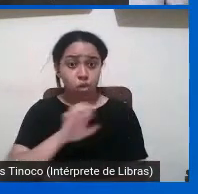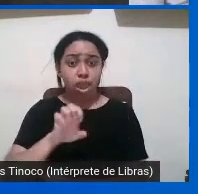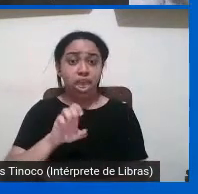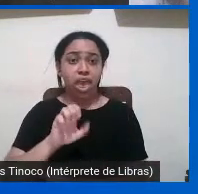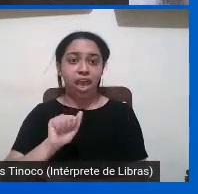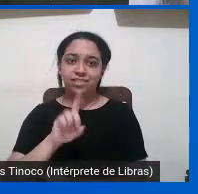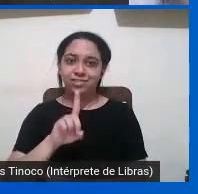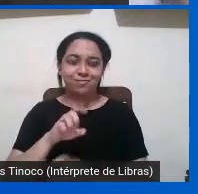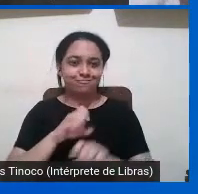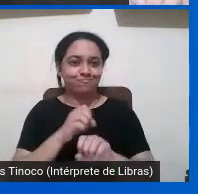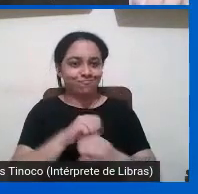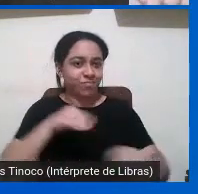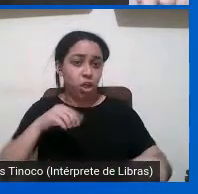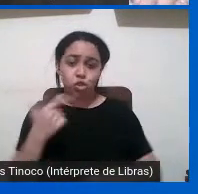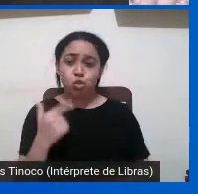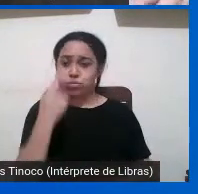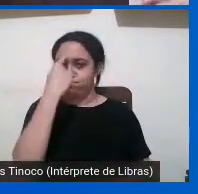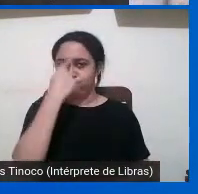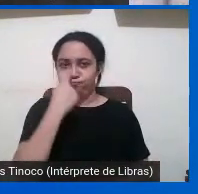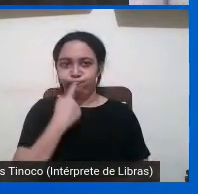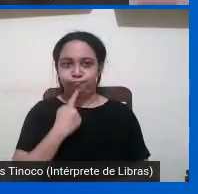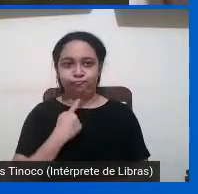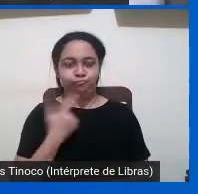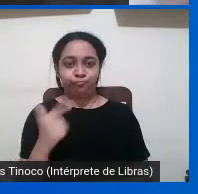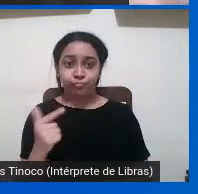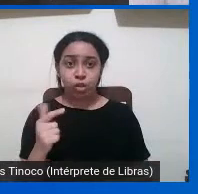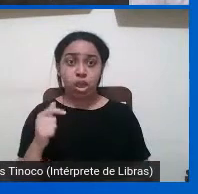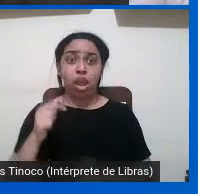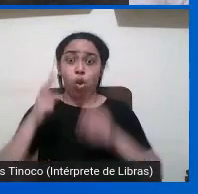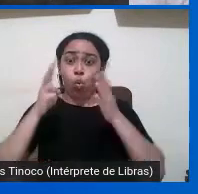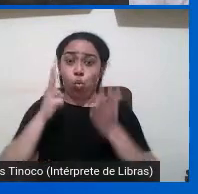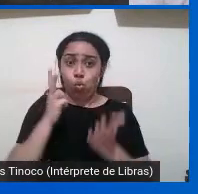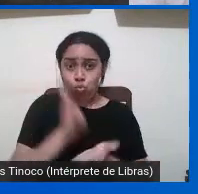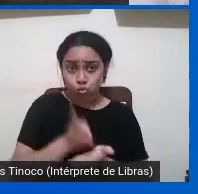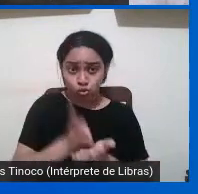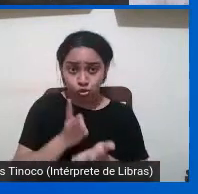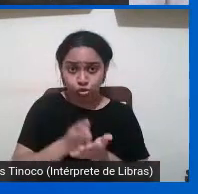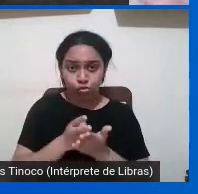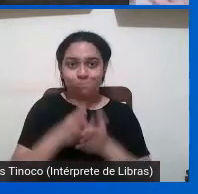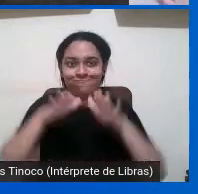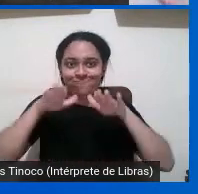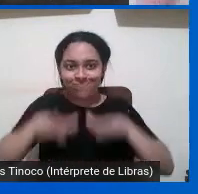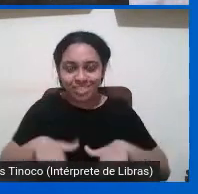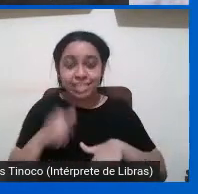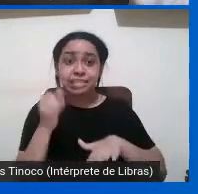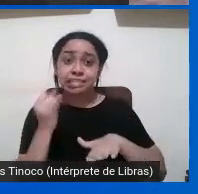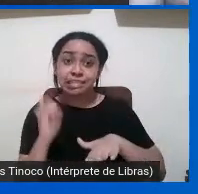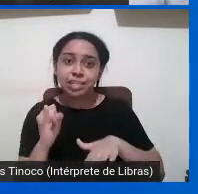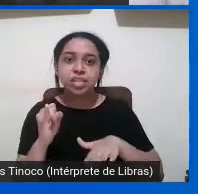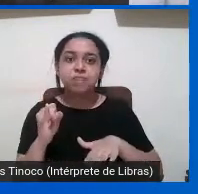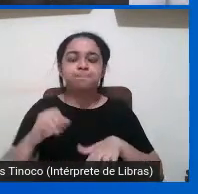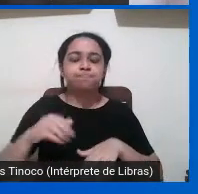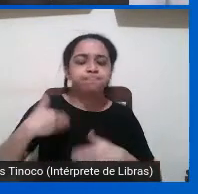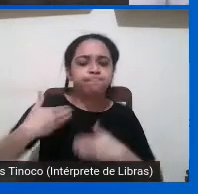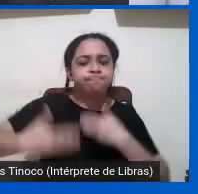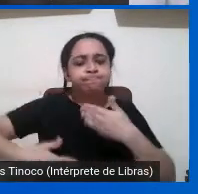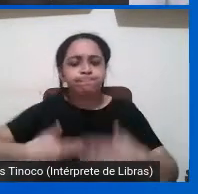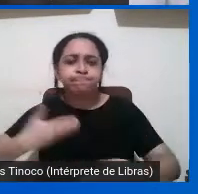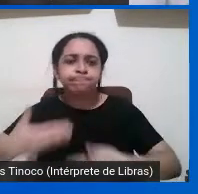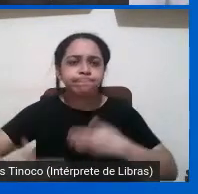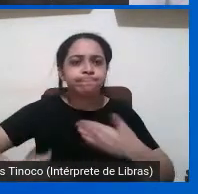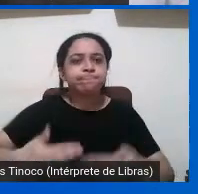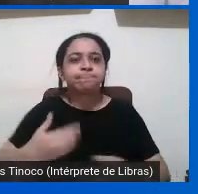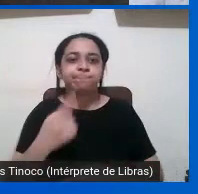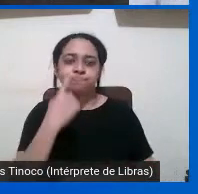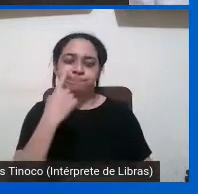no dia D ele só permanece na educação a distância se ele adquire esse perfil alguns alunos né a ideia